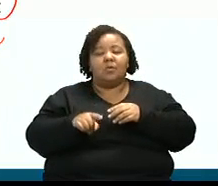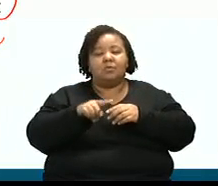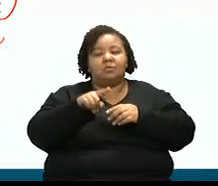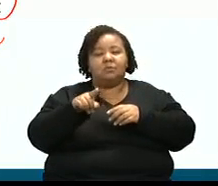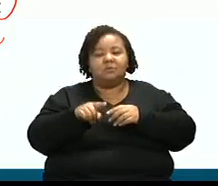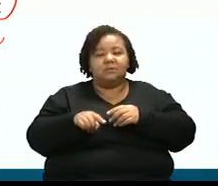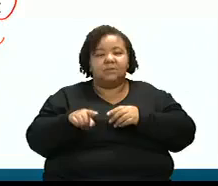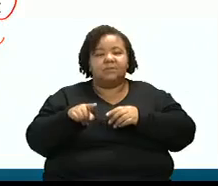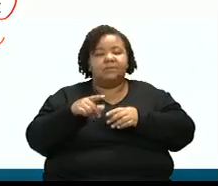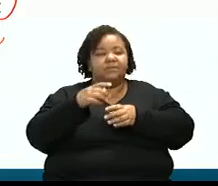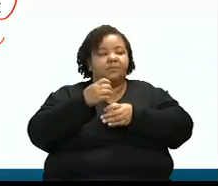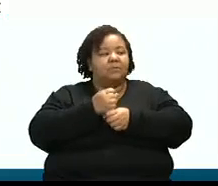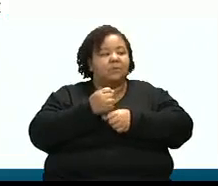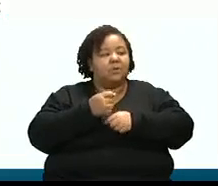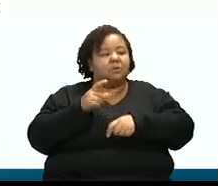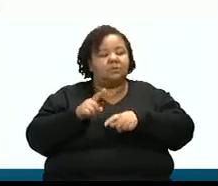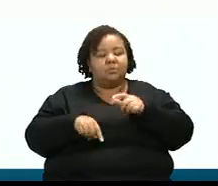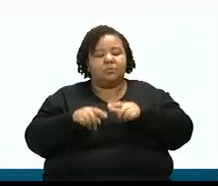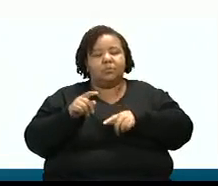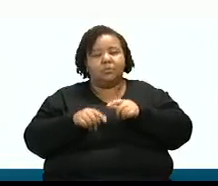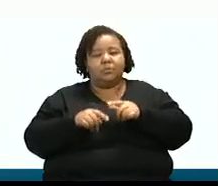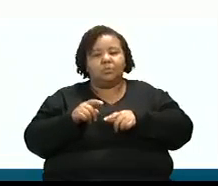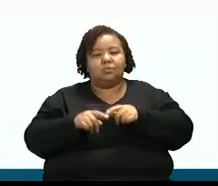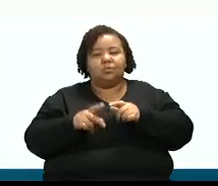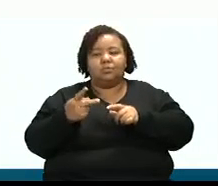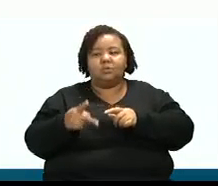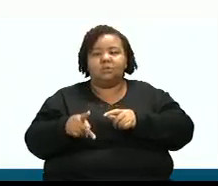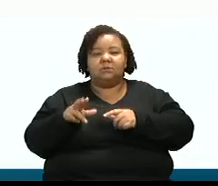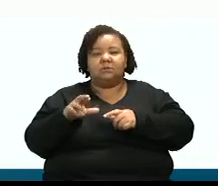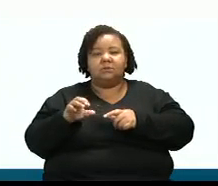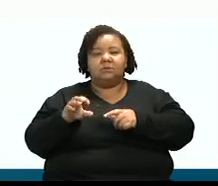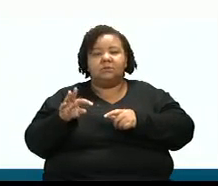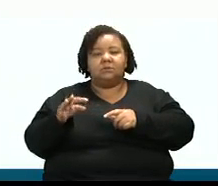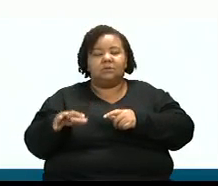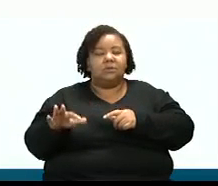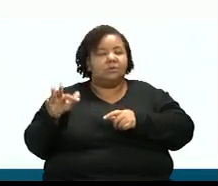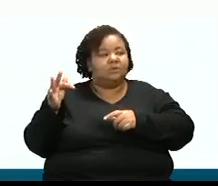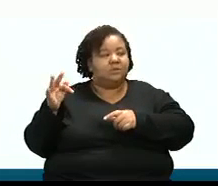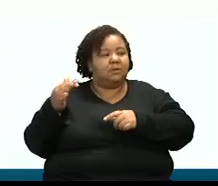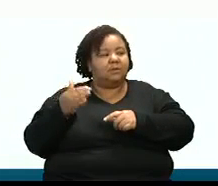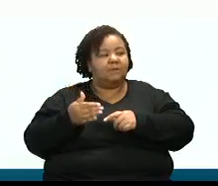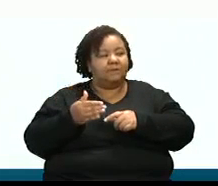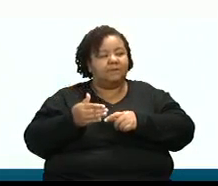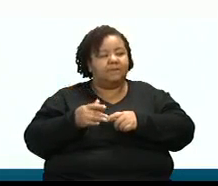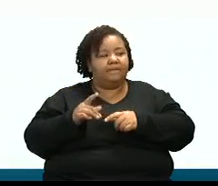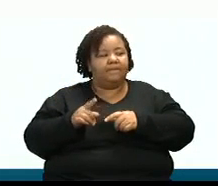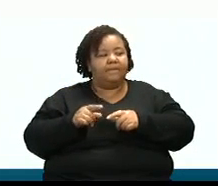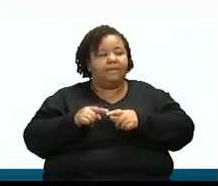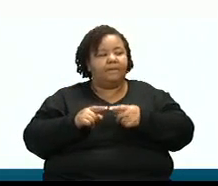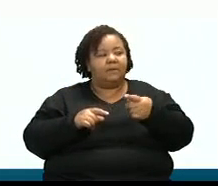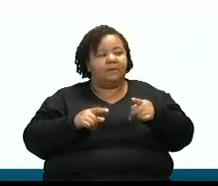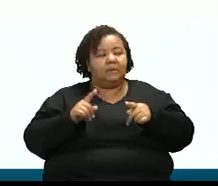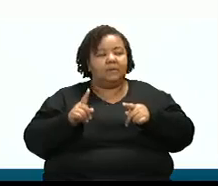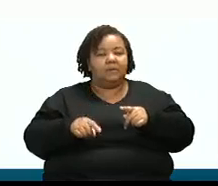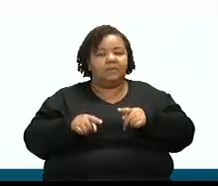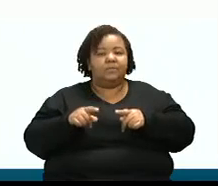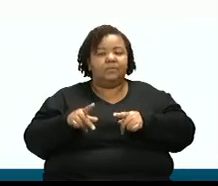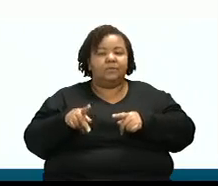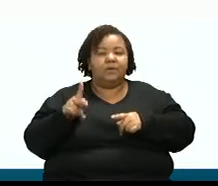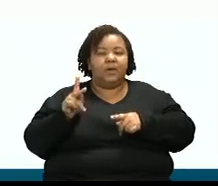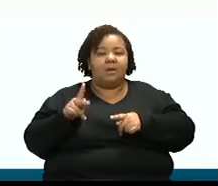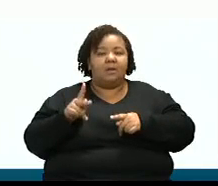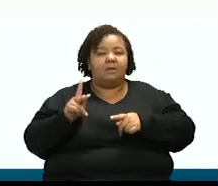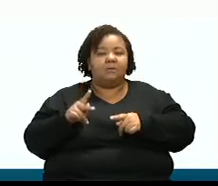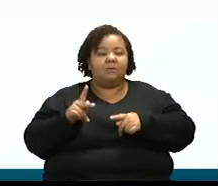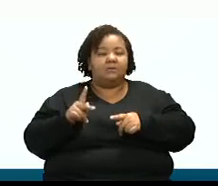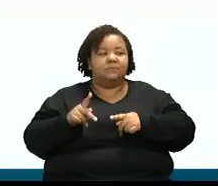eu calculo o produto escalar desse rotacional de f, que envolve o vetor k,